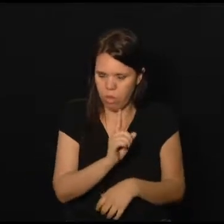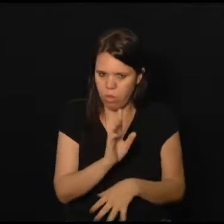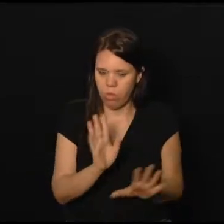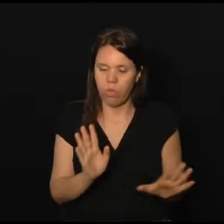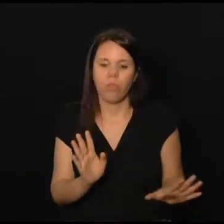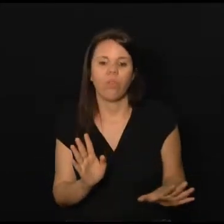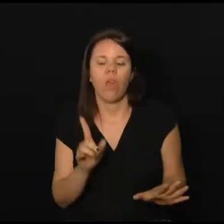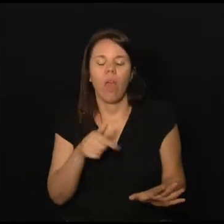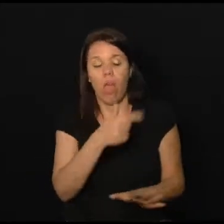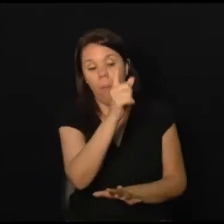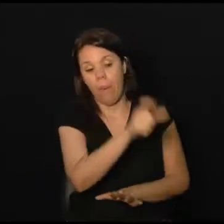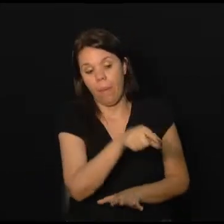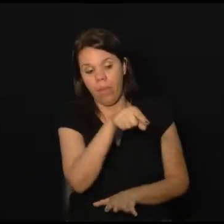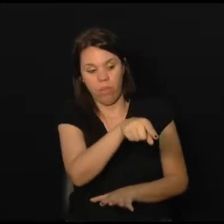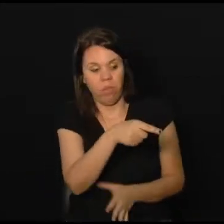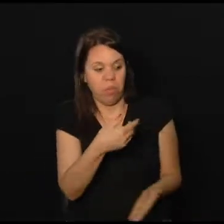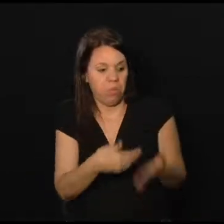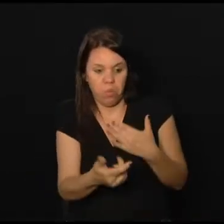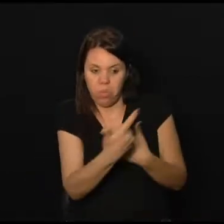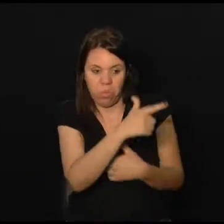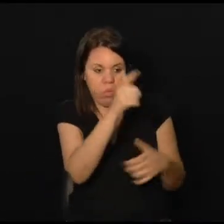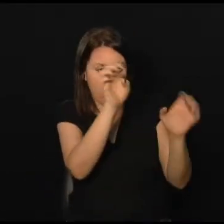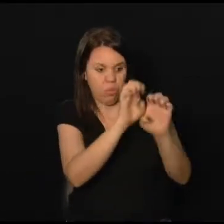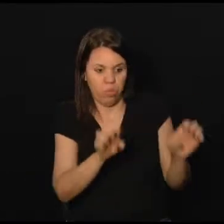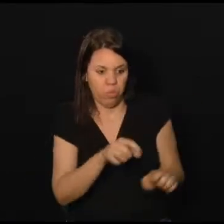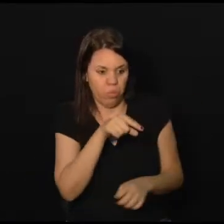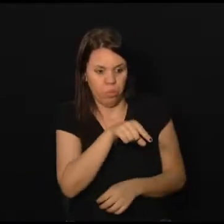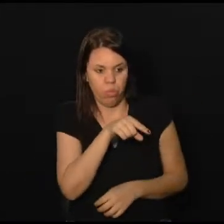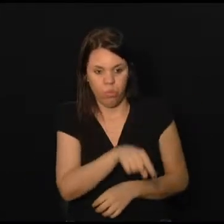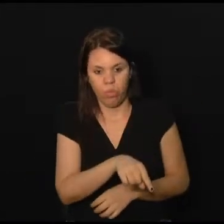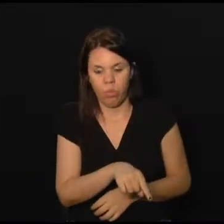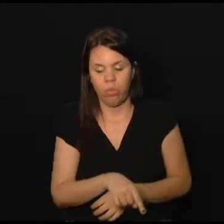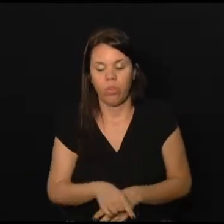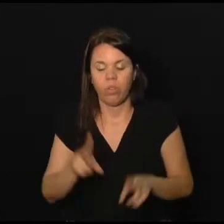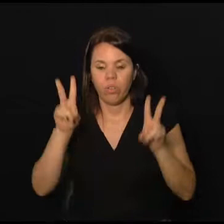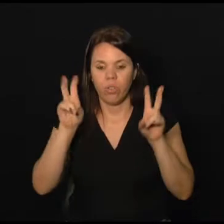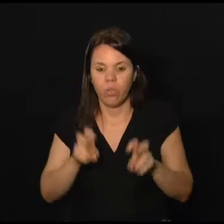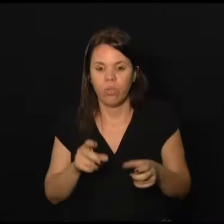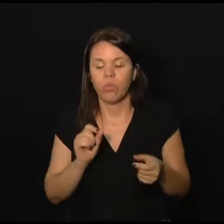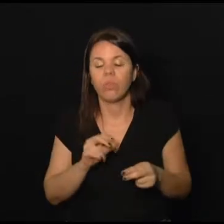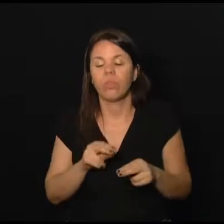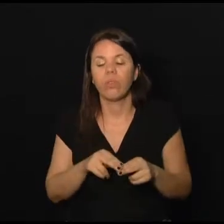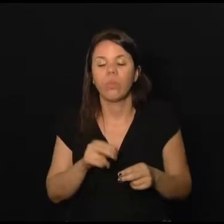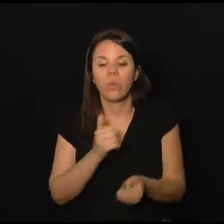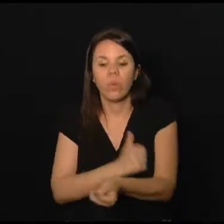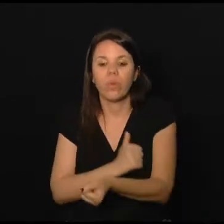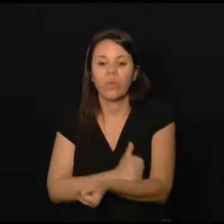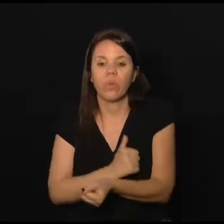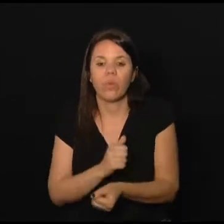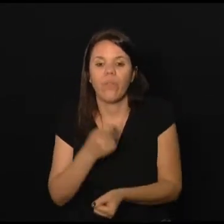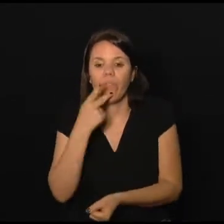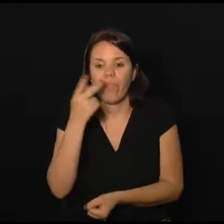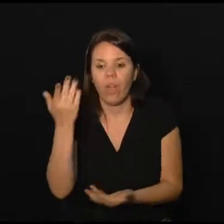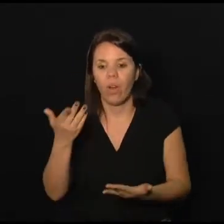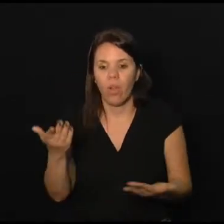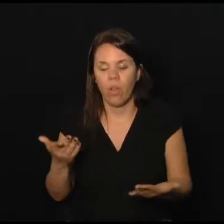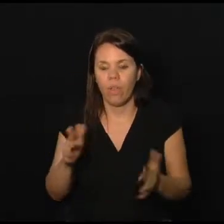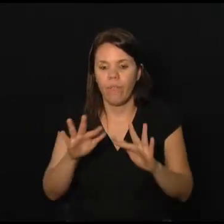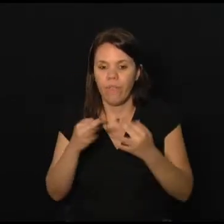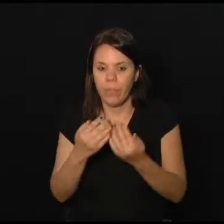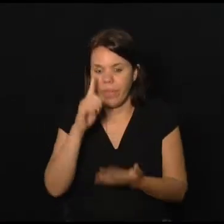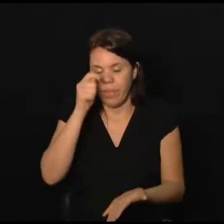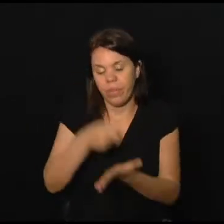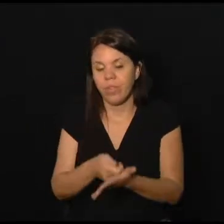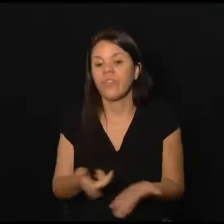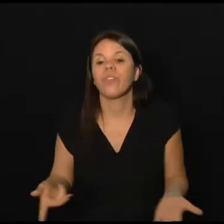porque é uma pessoa que não está tendo mais estrutura. Sobre a questão compulsória, que o Nelson falou agora, muitas vezes a família tem que